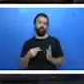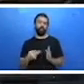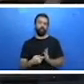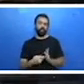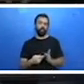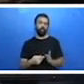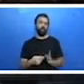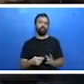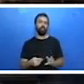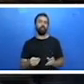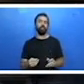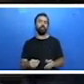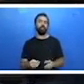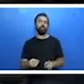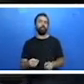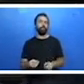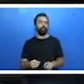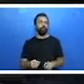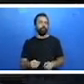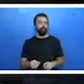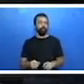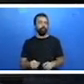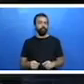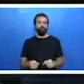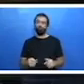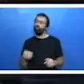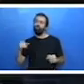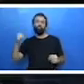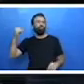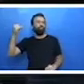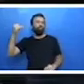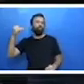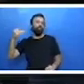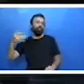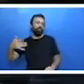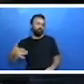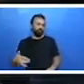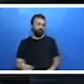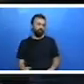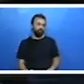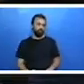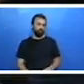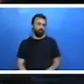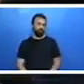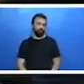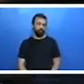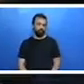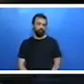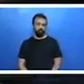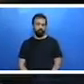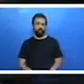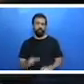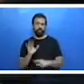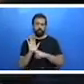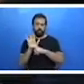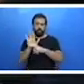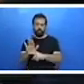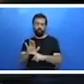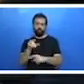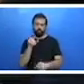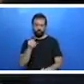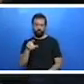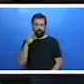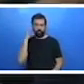que se trata aquele detalhe. Então, tá tudo aqui bem explicadinho para você, para facilitar o seu entendimento, tá